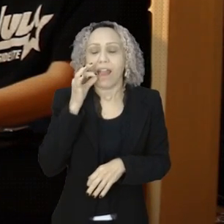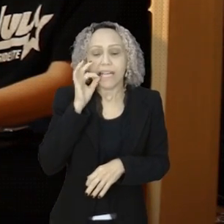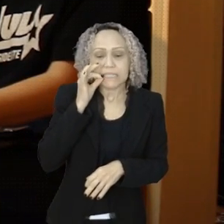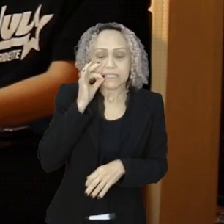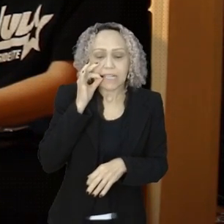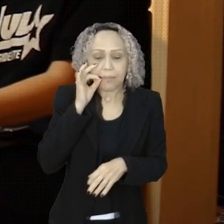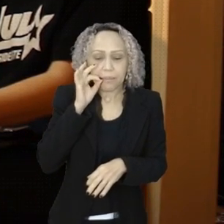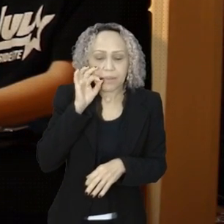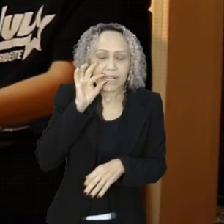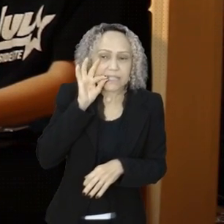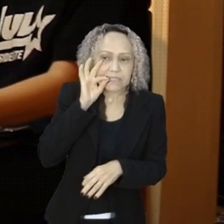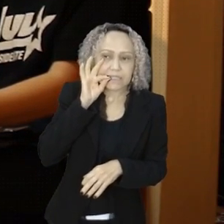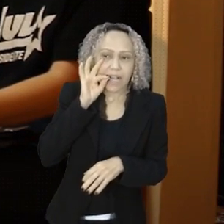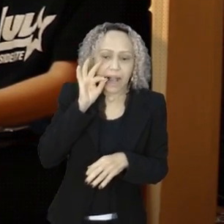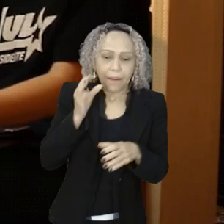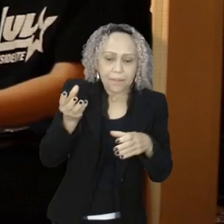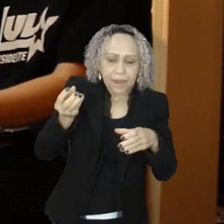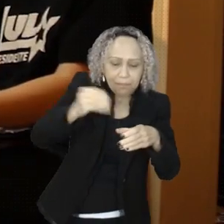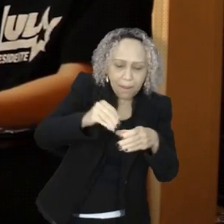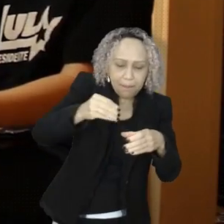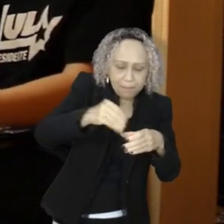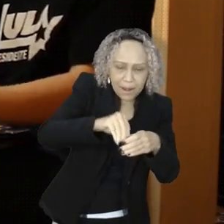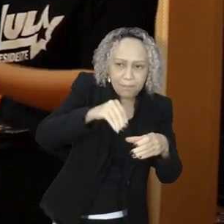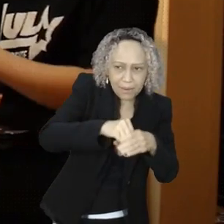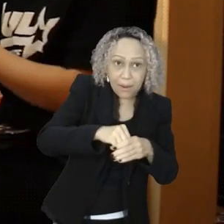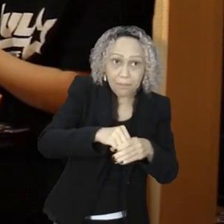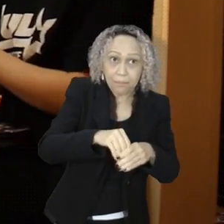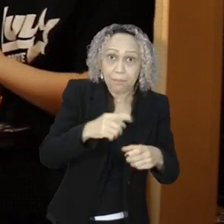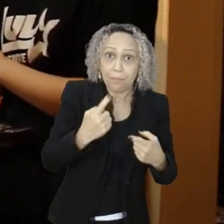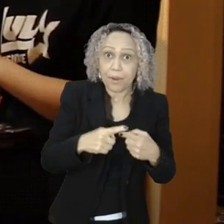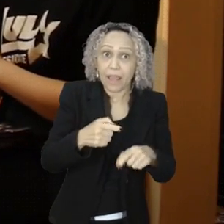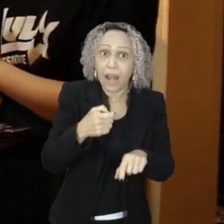Era um coice de um animal. Um golpe fortíssimo.